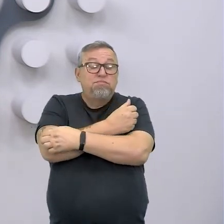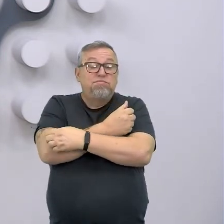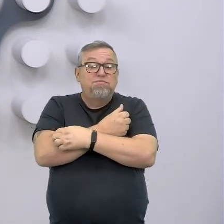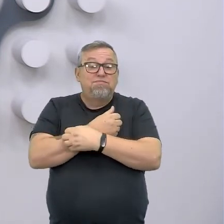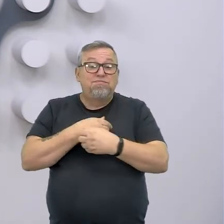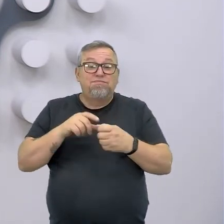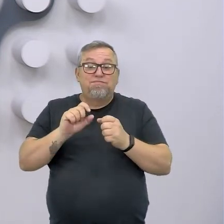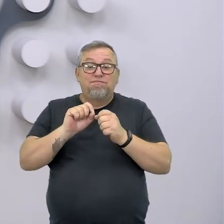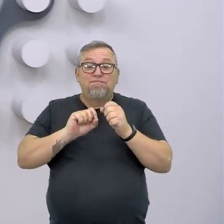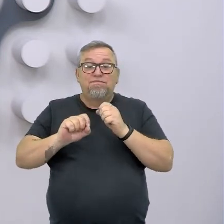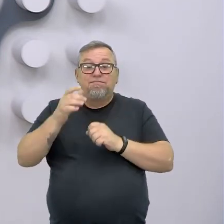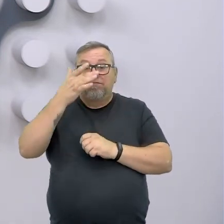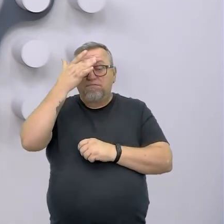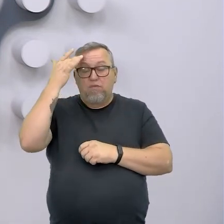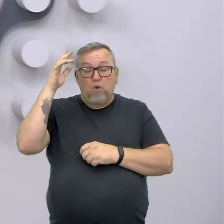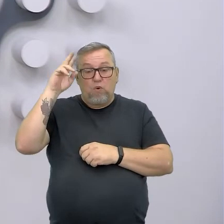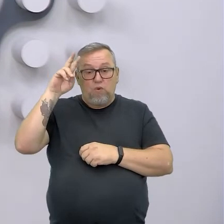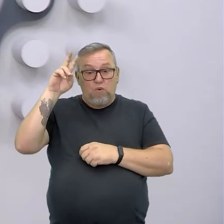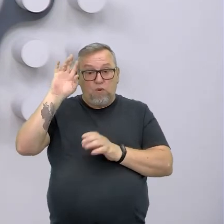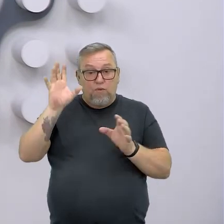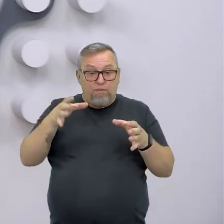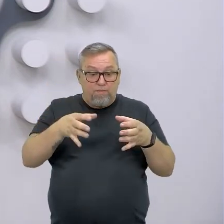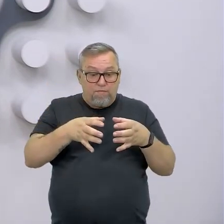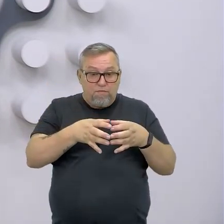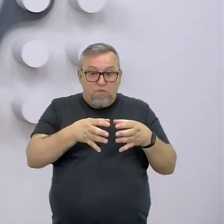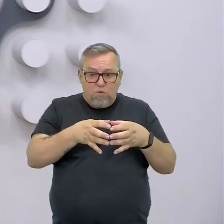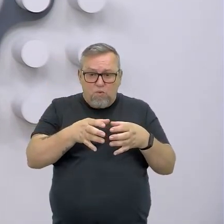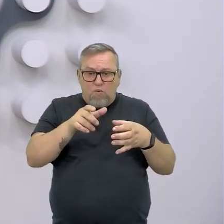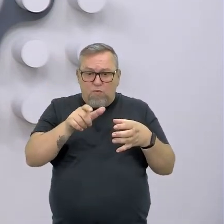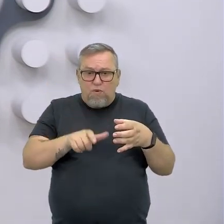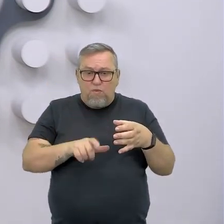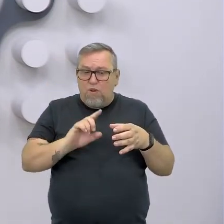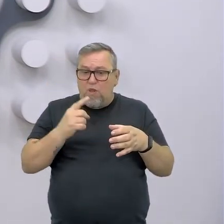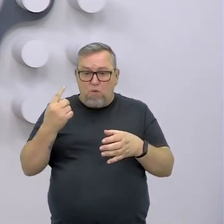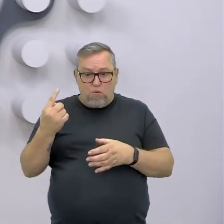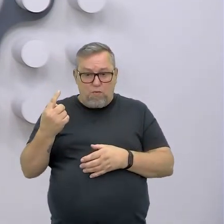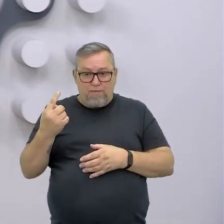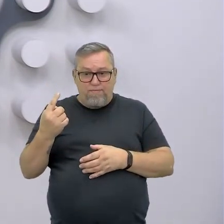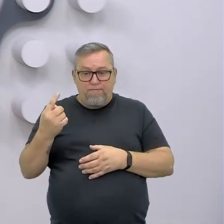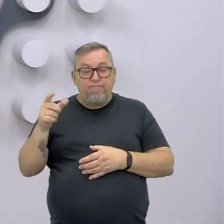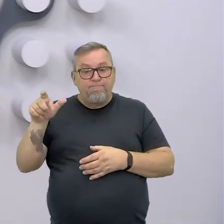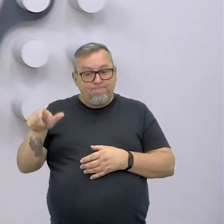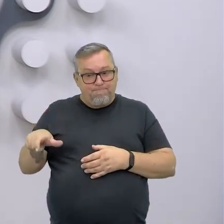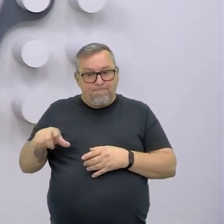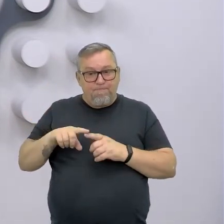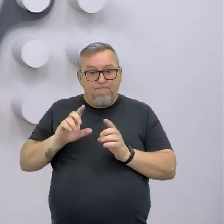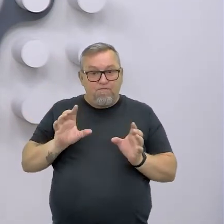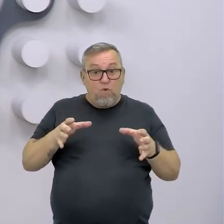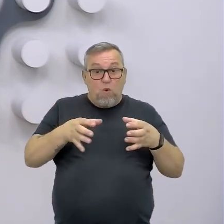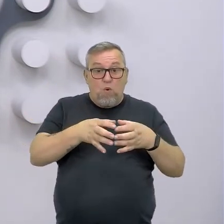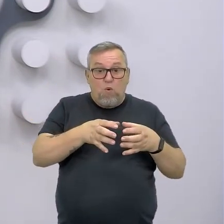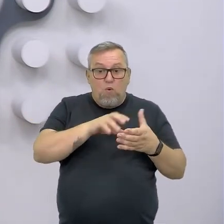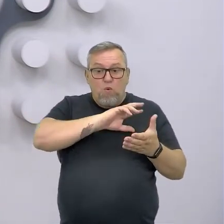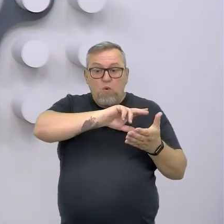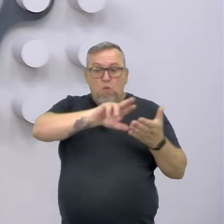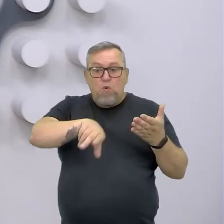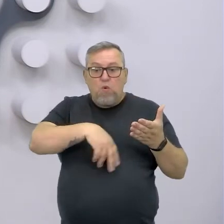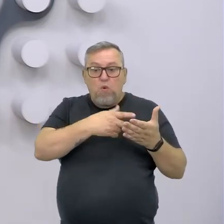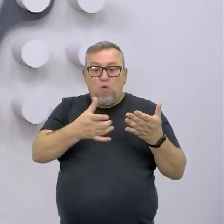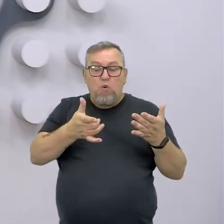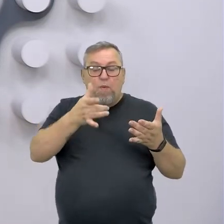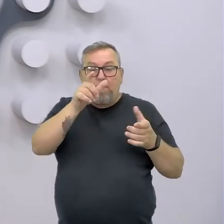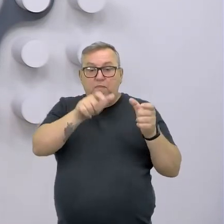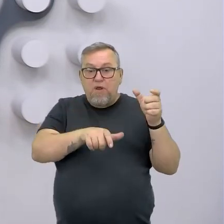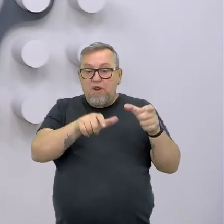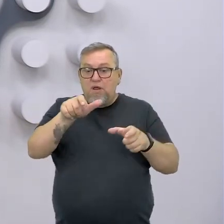pesquisa histórica de um conjunto de pessoas e não de uma pessoa apenas, né? Então você está analisando diversos atores,